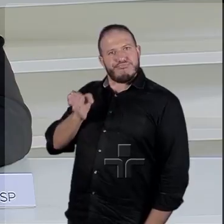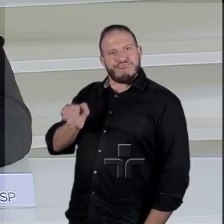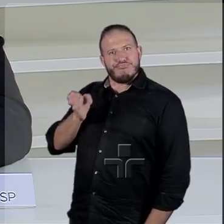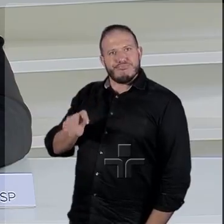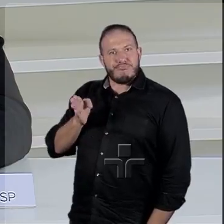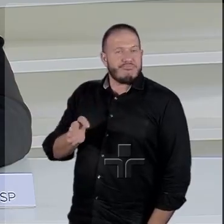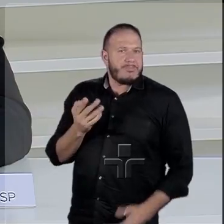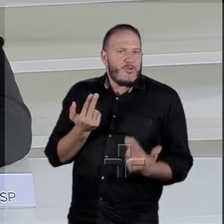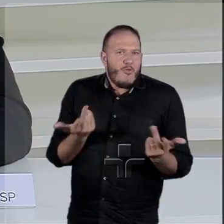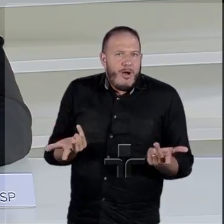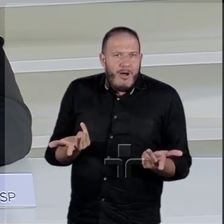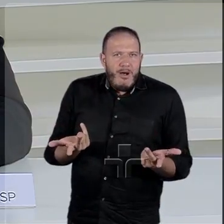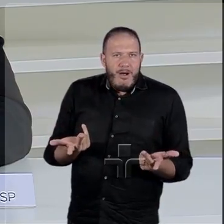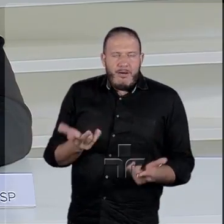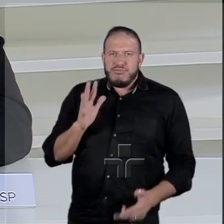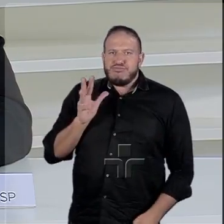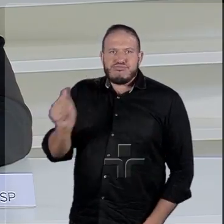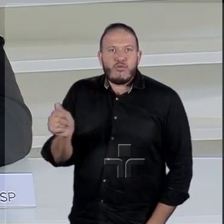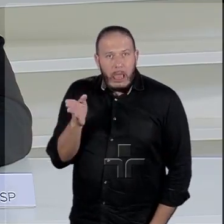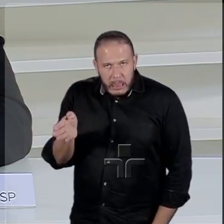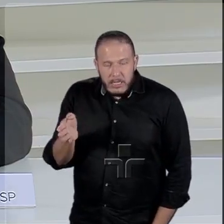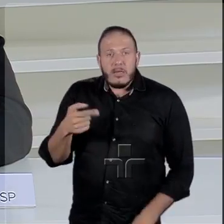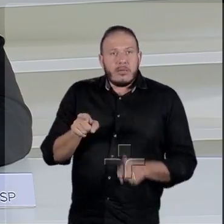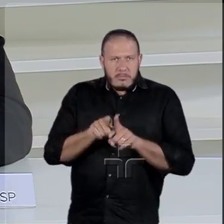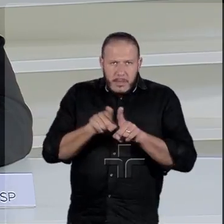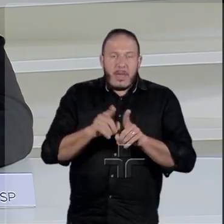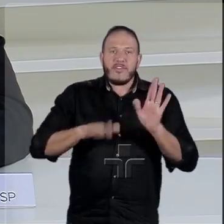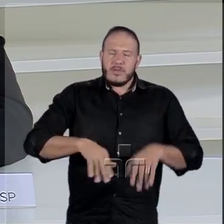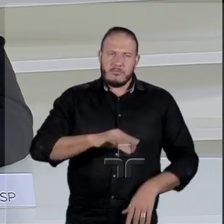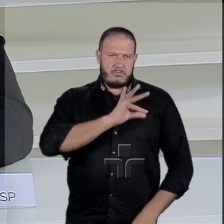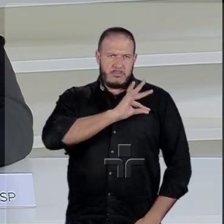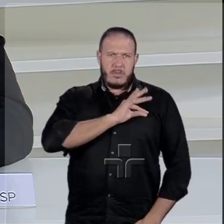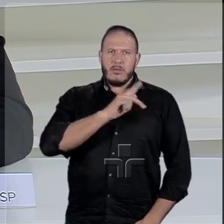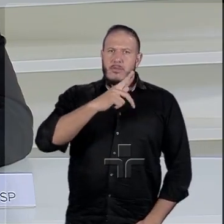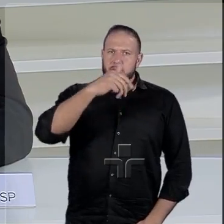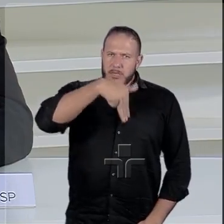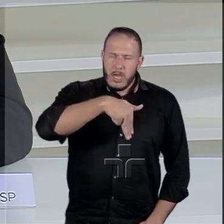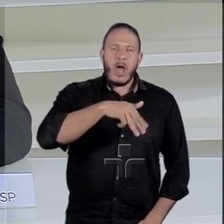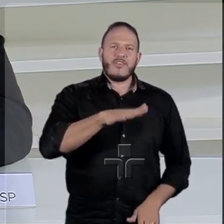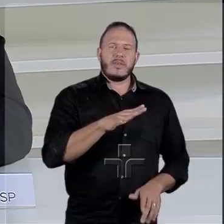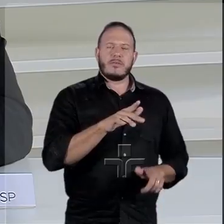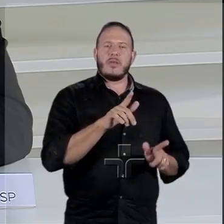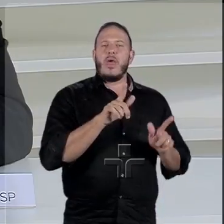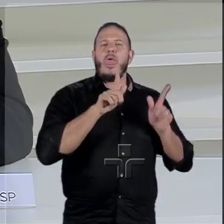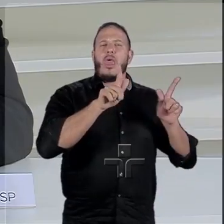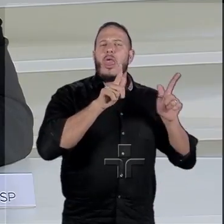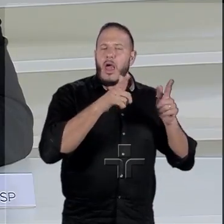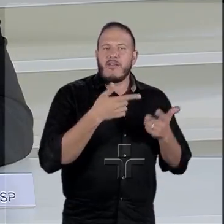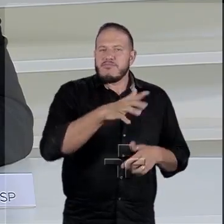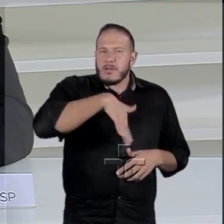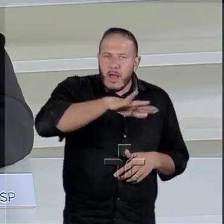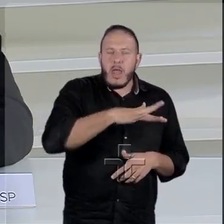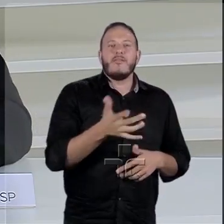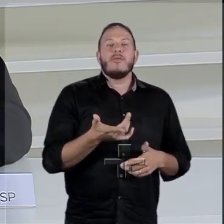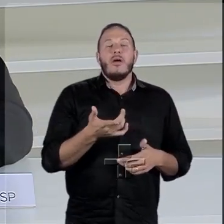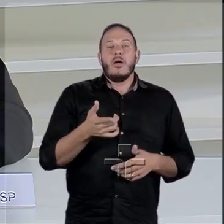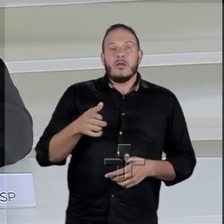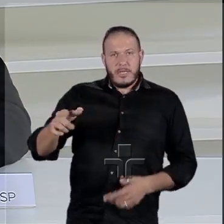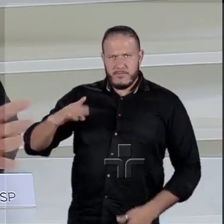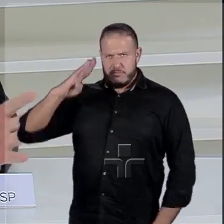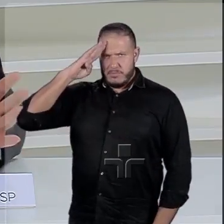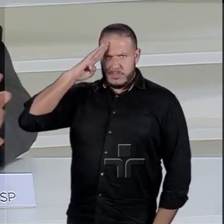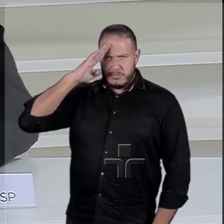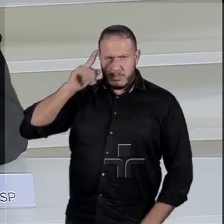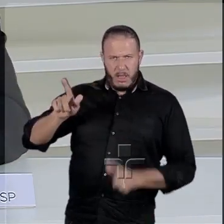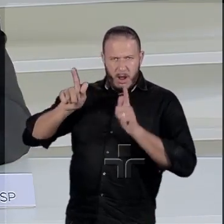do mais, apesar de constitucionalmente os policiais militares estarem vedados de fazer greve, a gente vê greve toda hora de policial militar. Você não vê de Forças